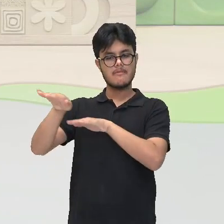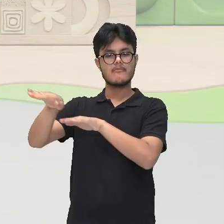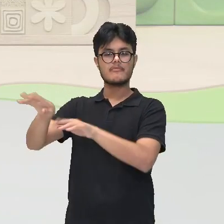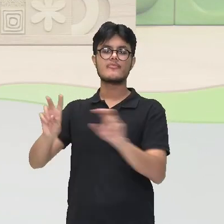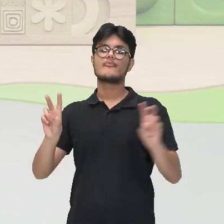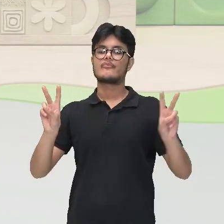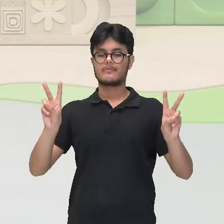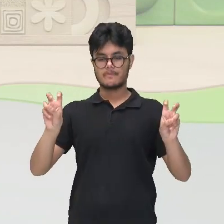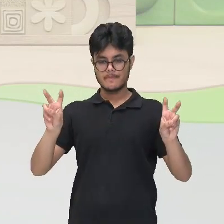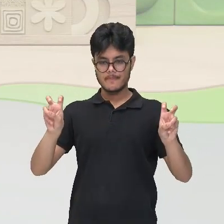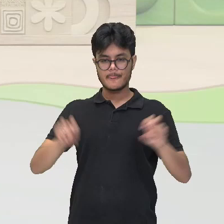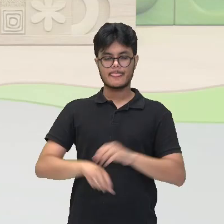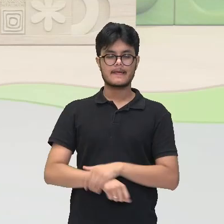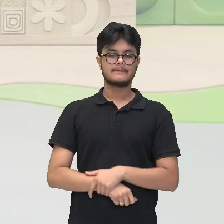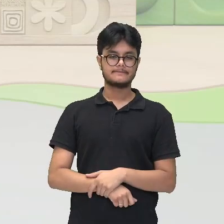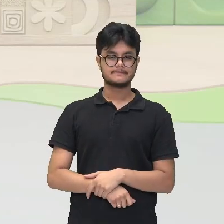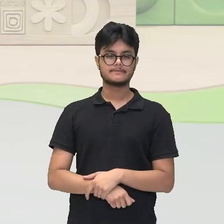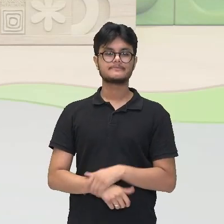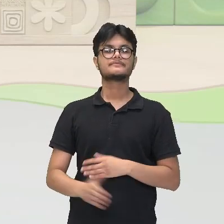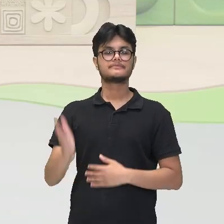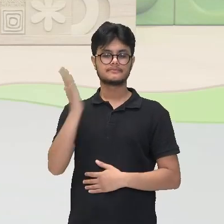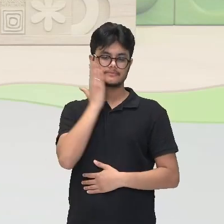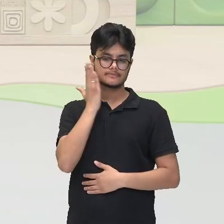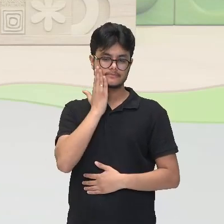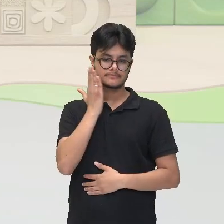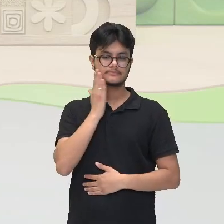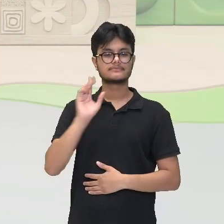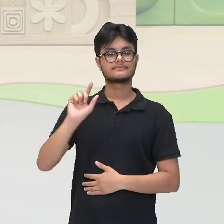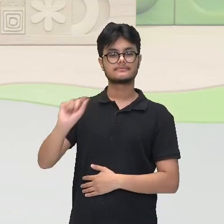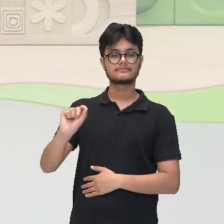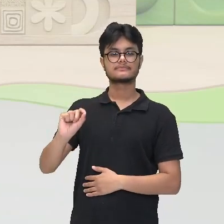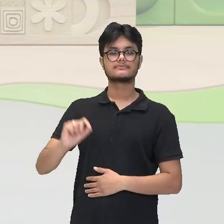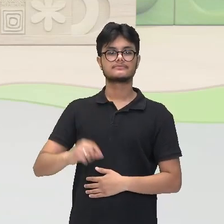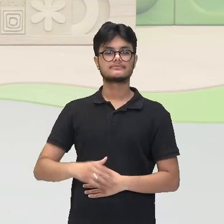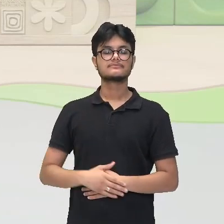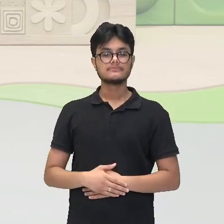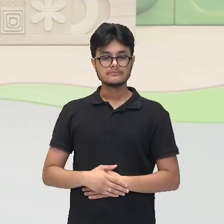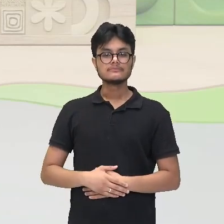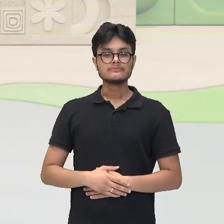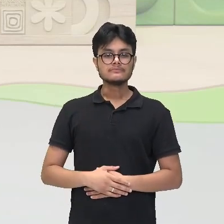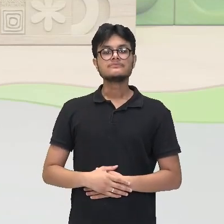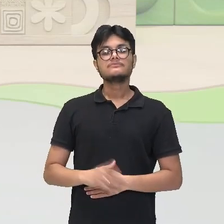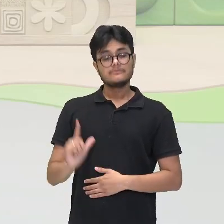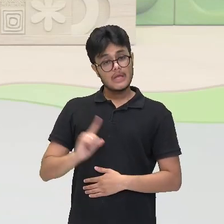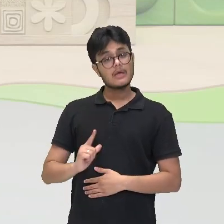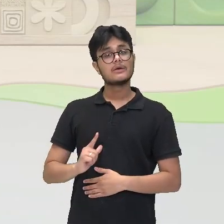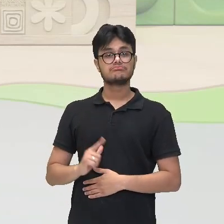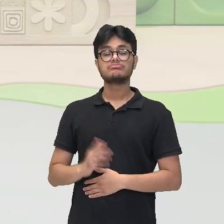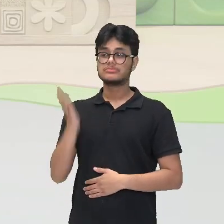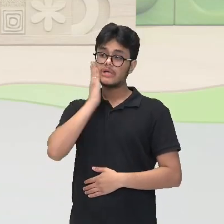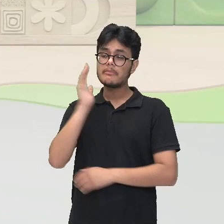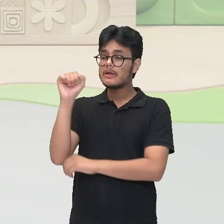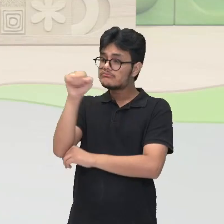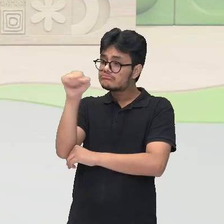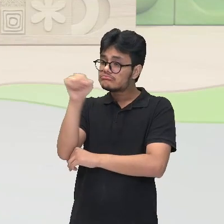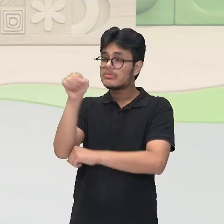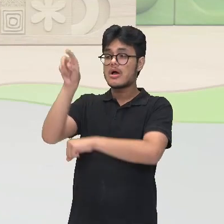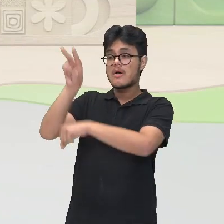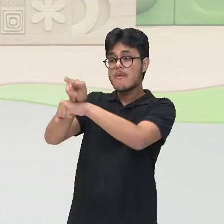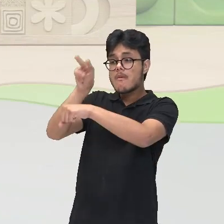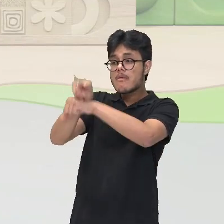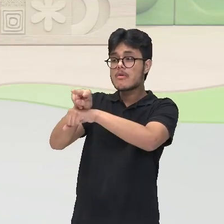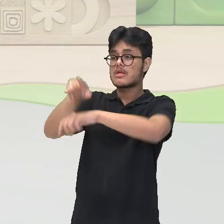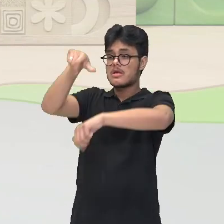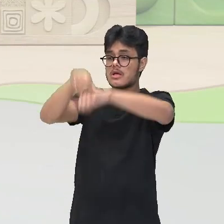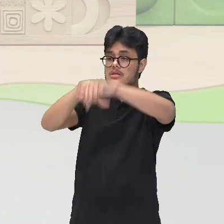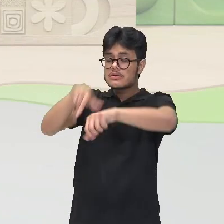É muito importante que a gente saiba lidar com o trânsito, né, para que